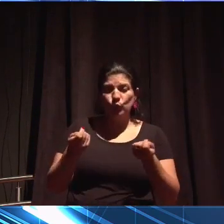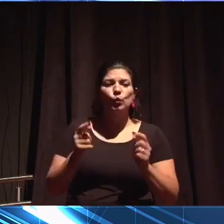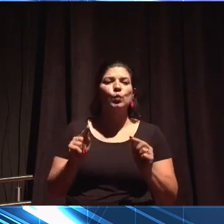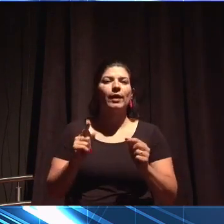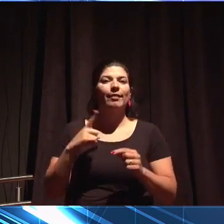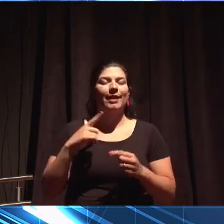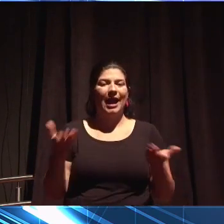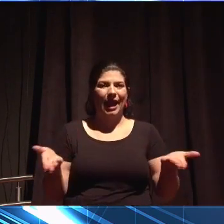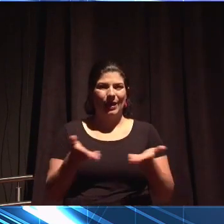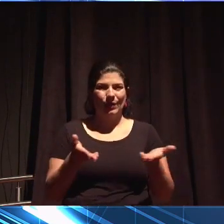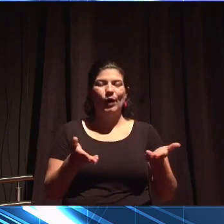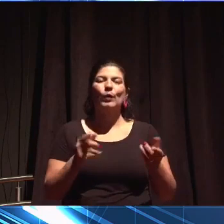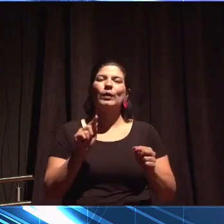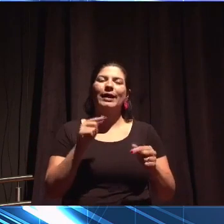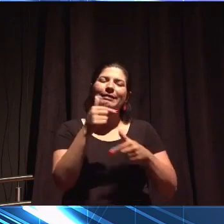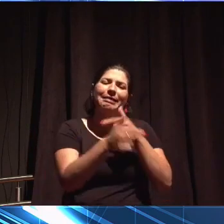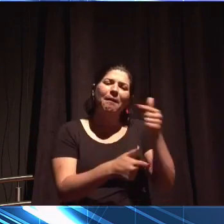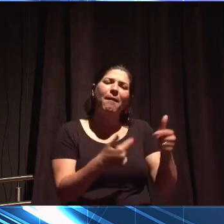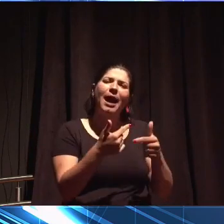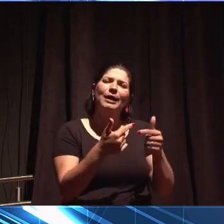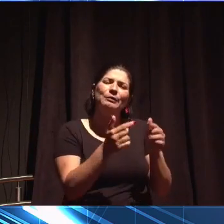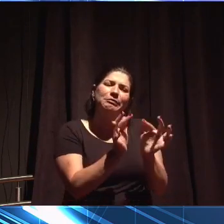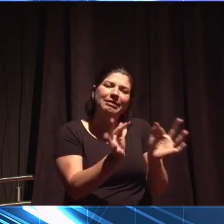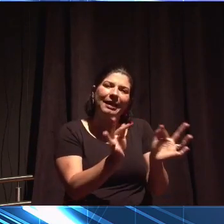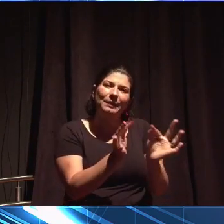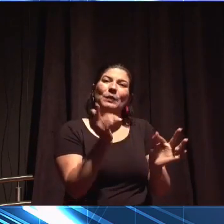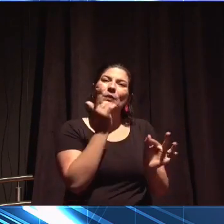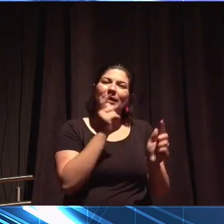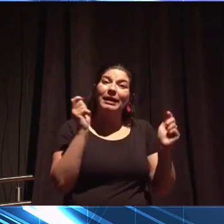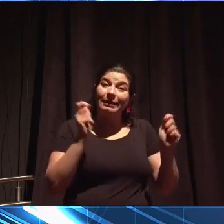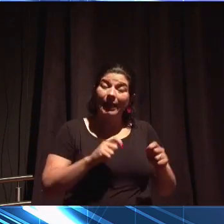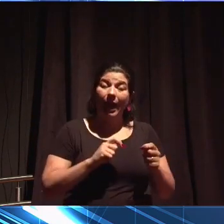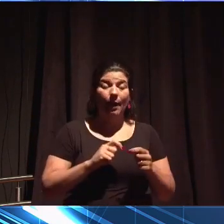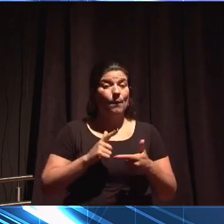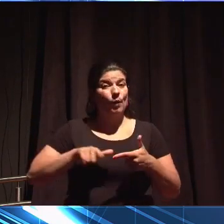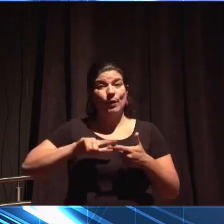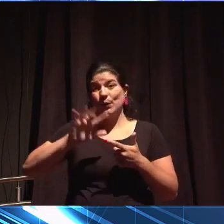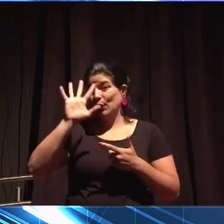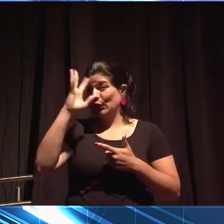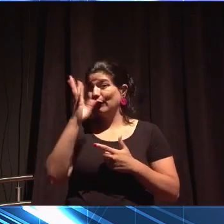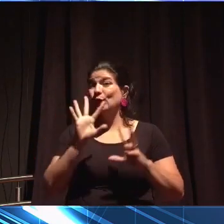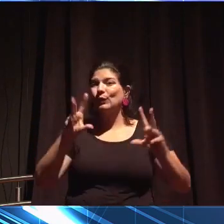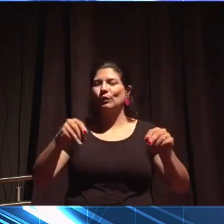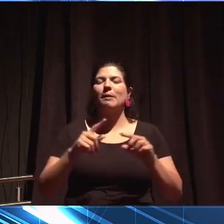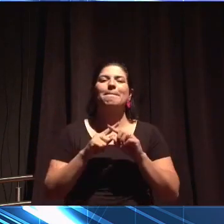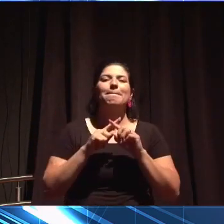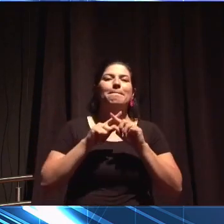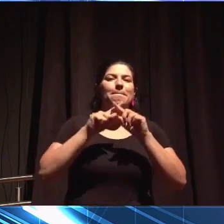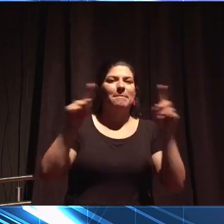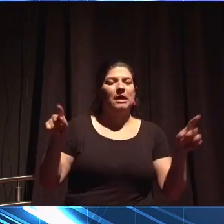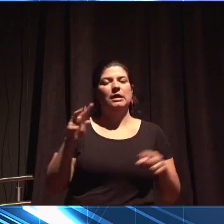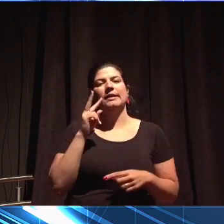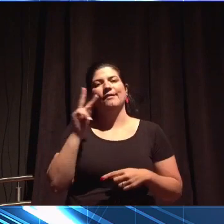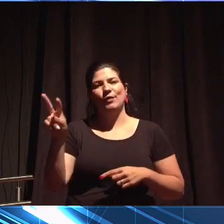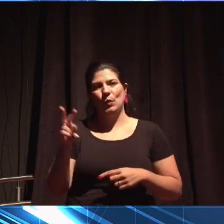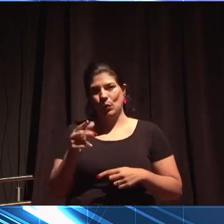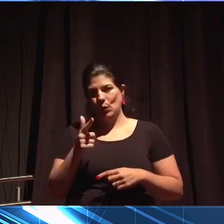era que microserviços é a coisa mais linda do mundo e que resolve todos os problemas e tudo mais. Mas, cara, até a gente viu em